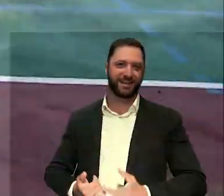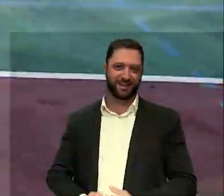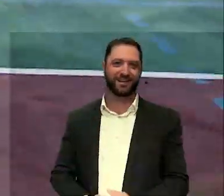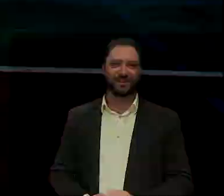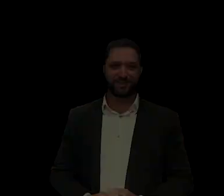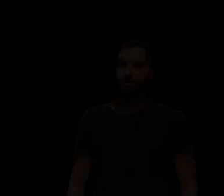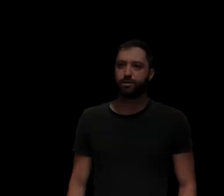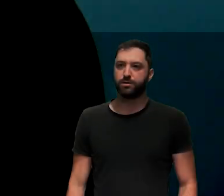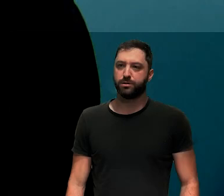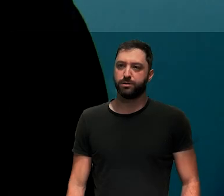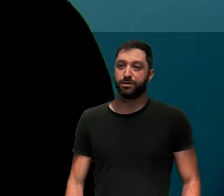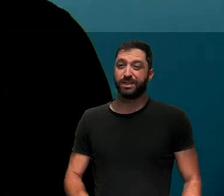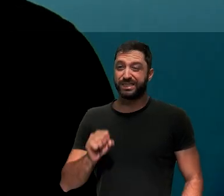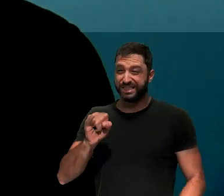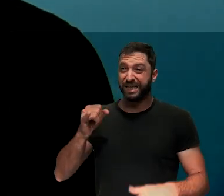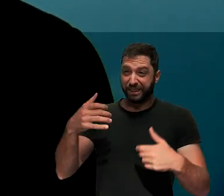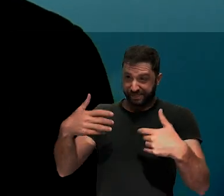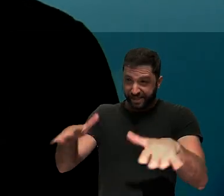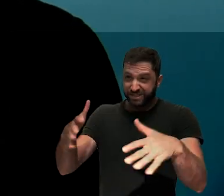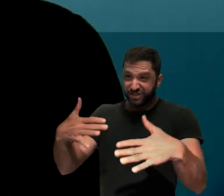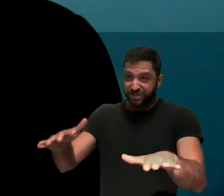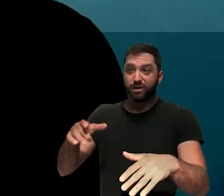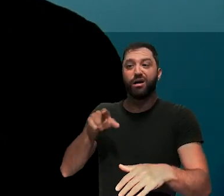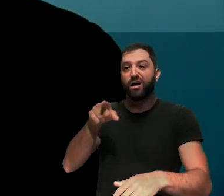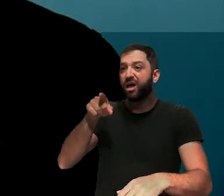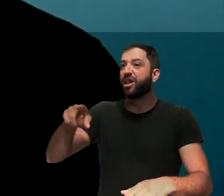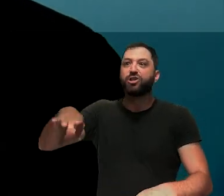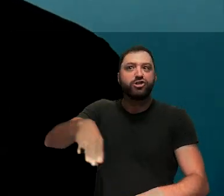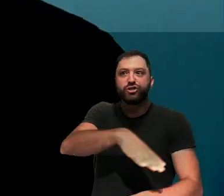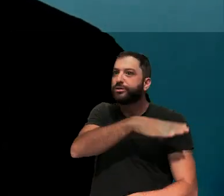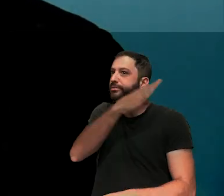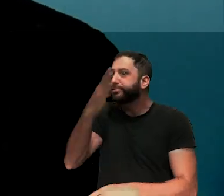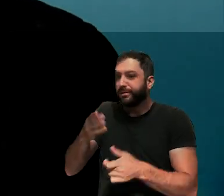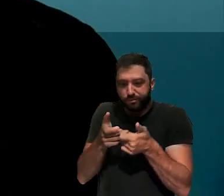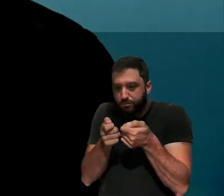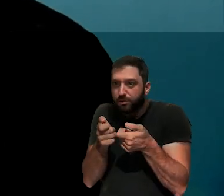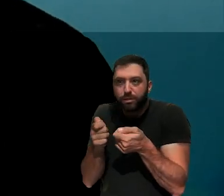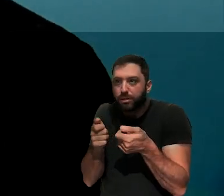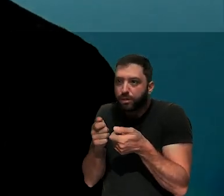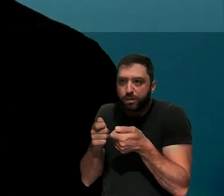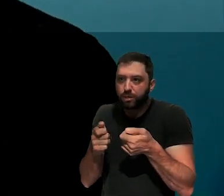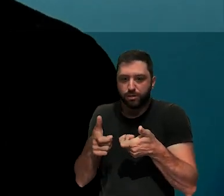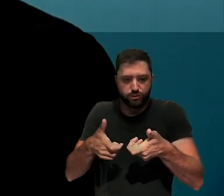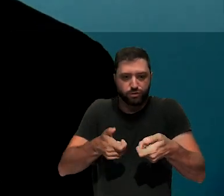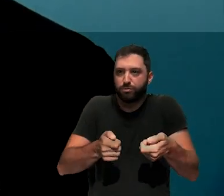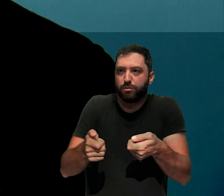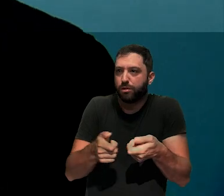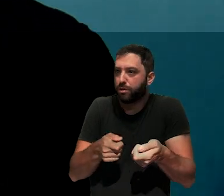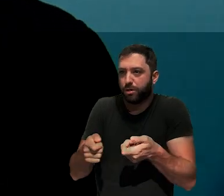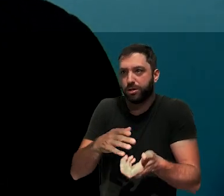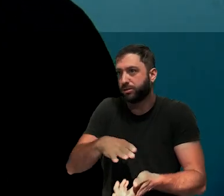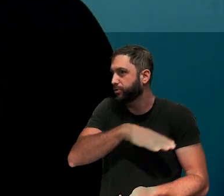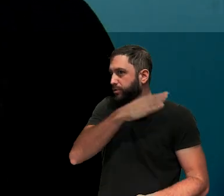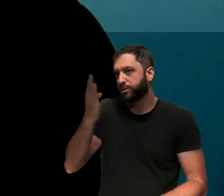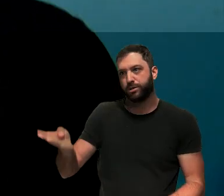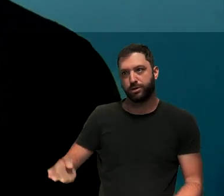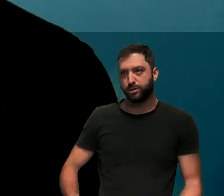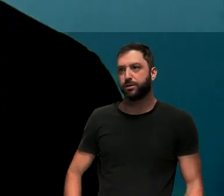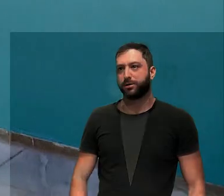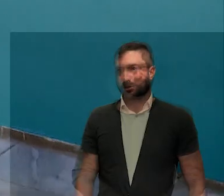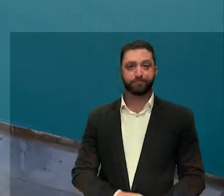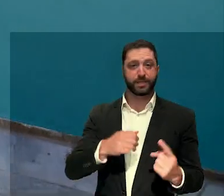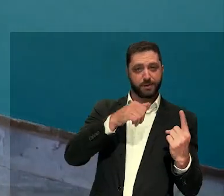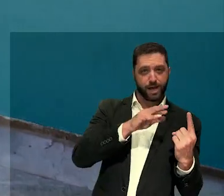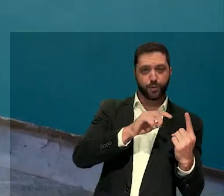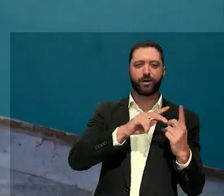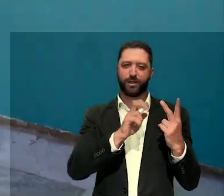mundo virtual. Porque senão ele ia ficar o dia inteiro dentro de casa, brincando no celular, ou no telefone, ou só no